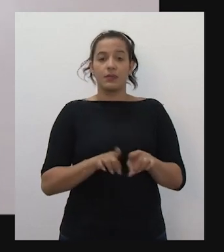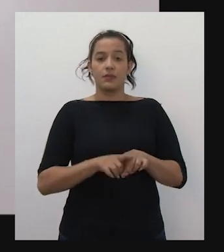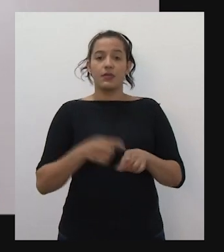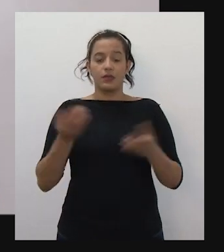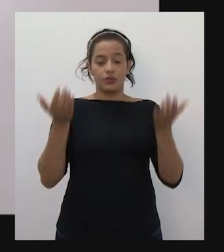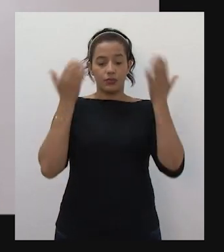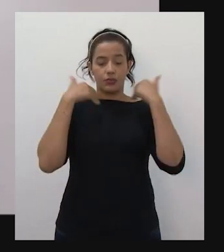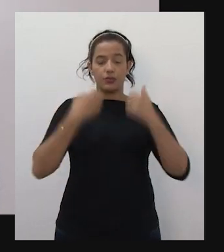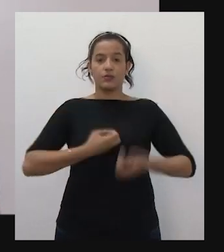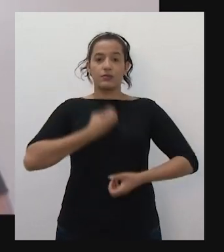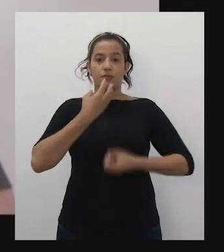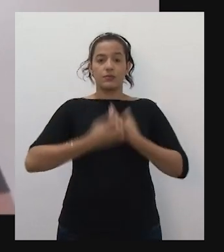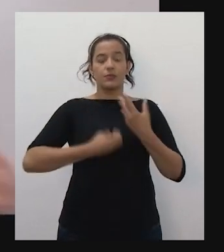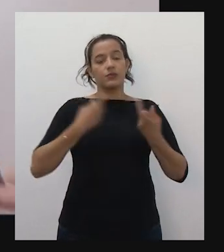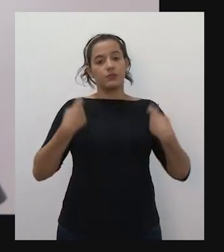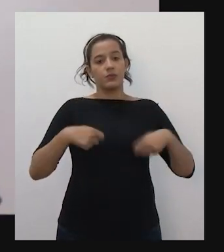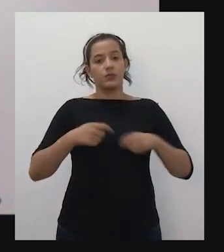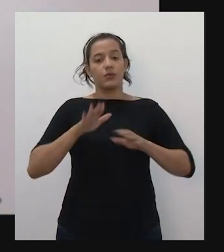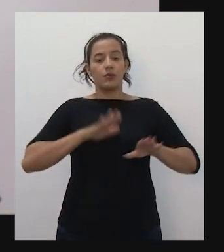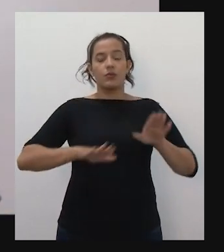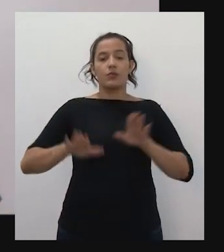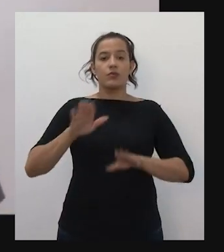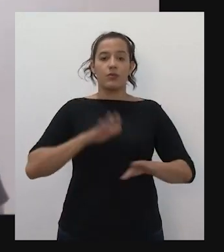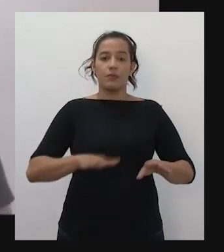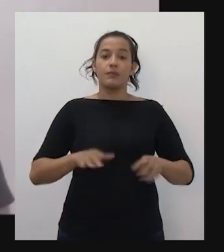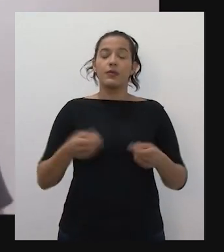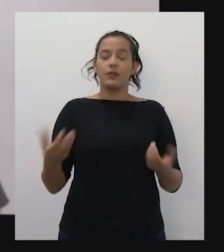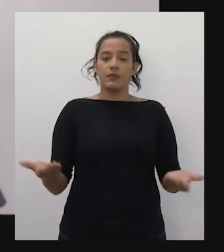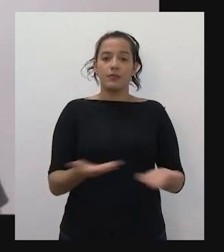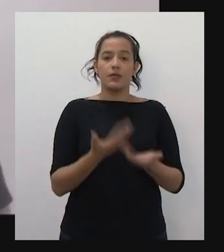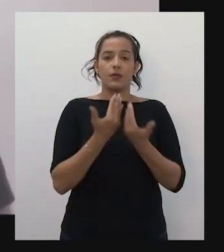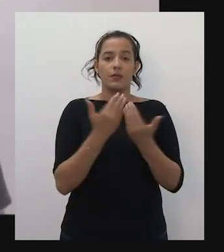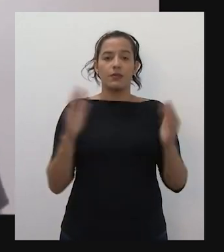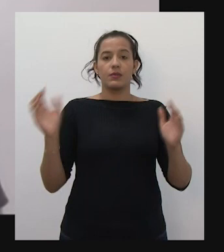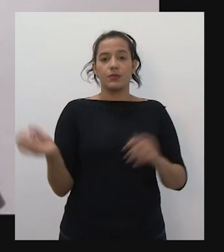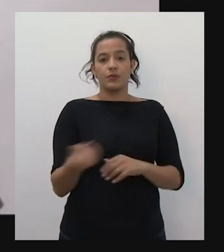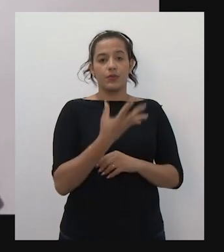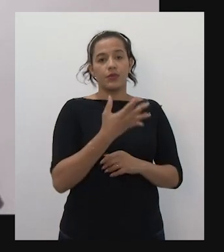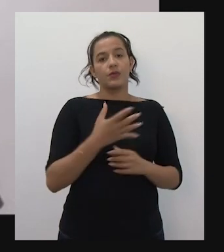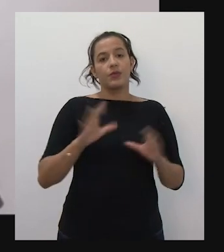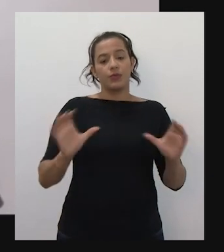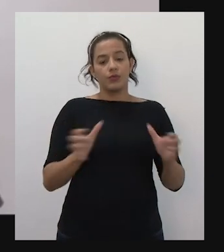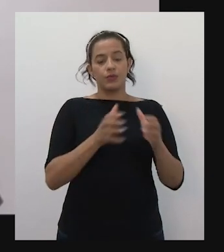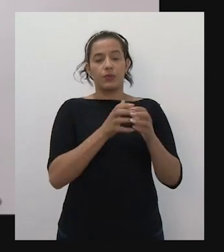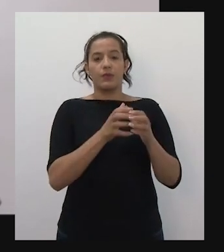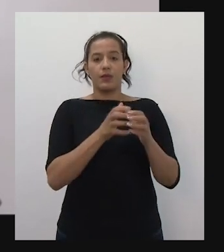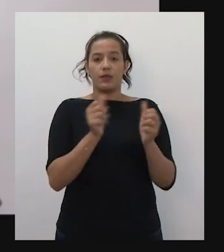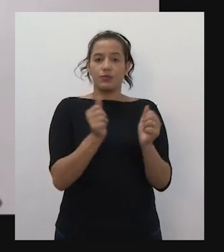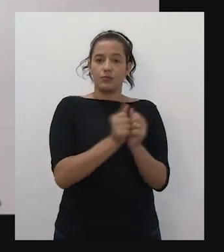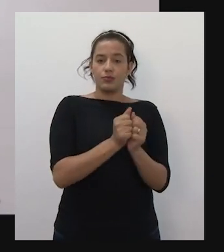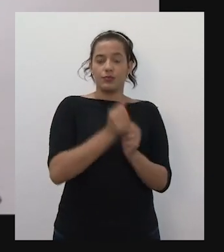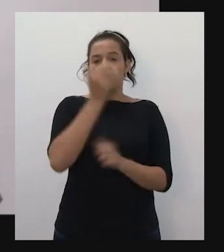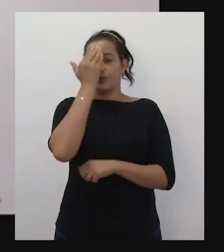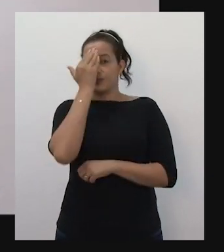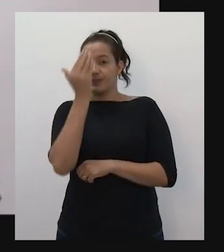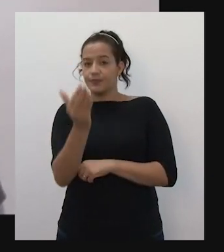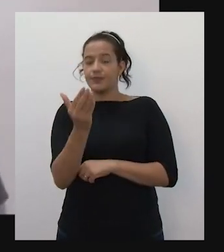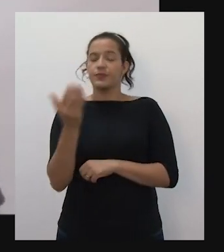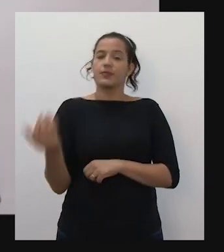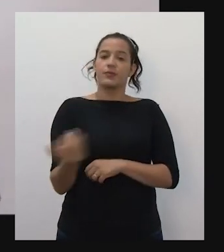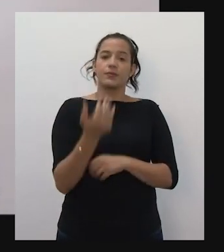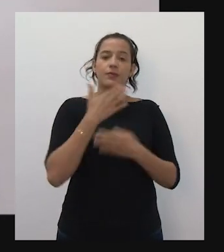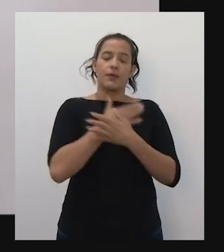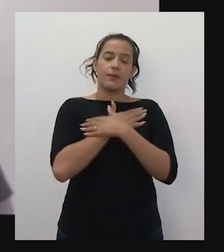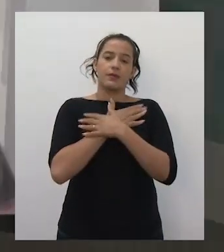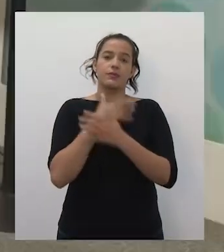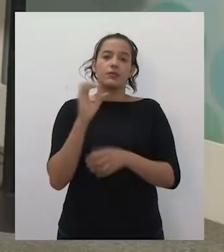emoções e que temos sim que estar aberto ao novo, e que o trabalho em equipe faz toda a diferença. Obrigado e um grande abraço a todos.